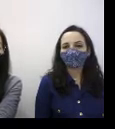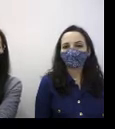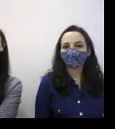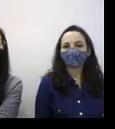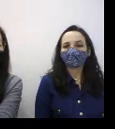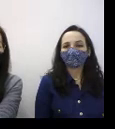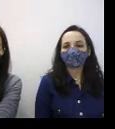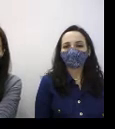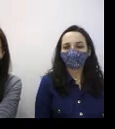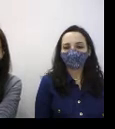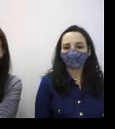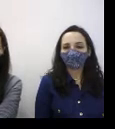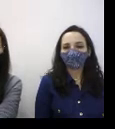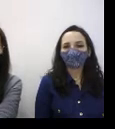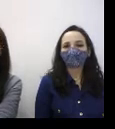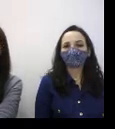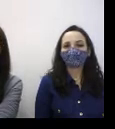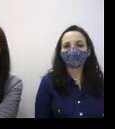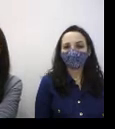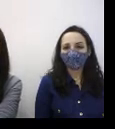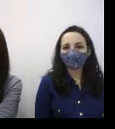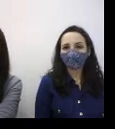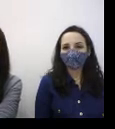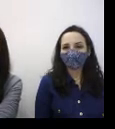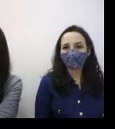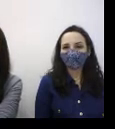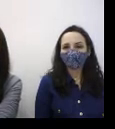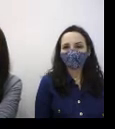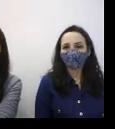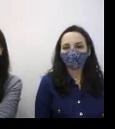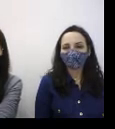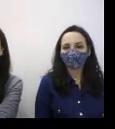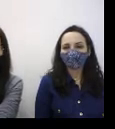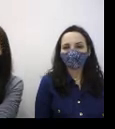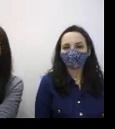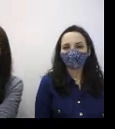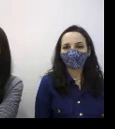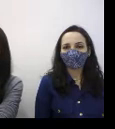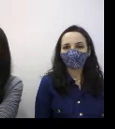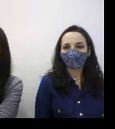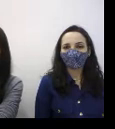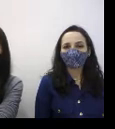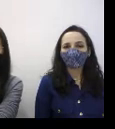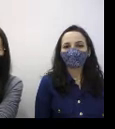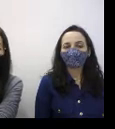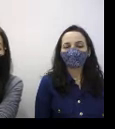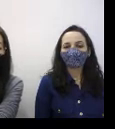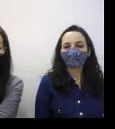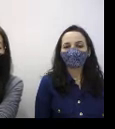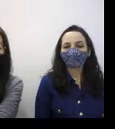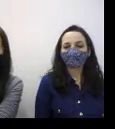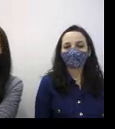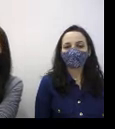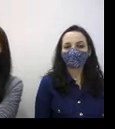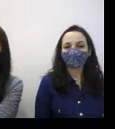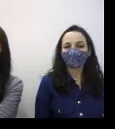se autoconvencer de forma positiva. No entanto, a autoestima é o quê? É